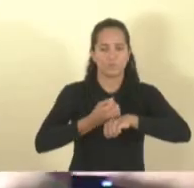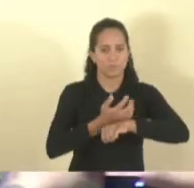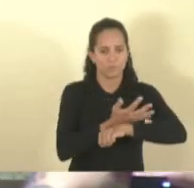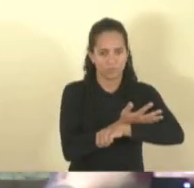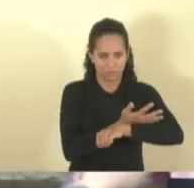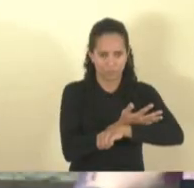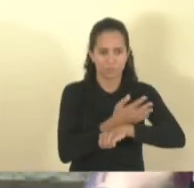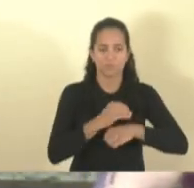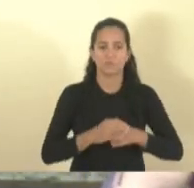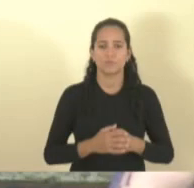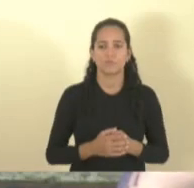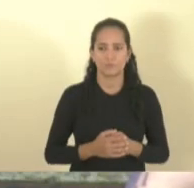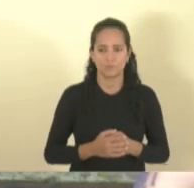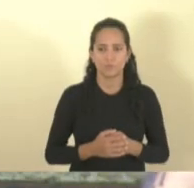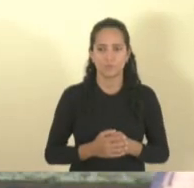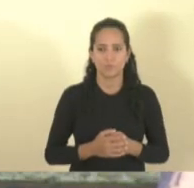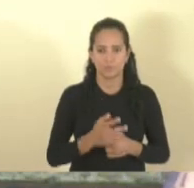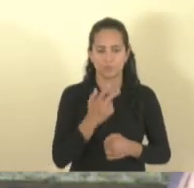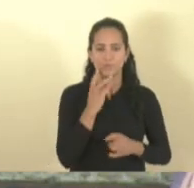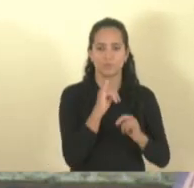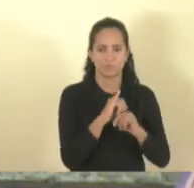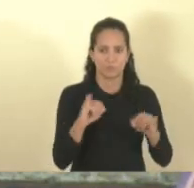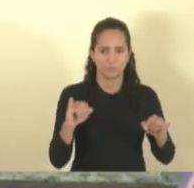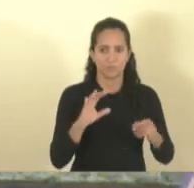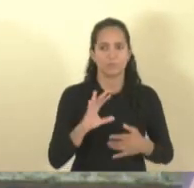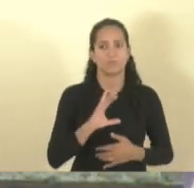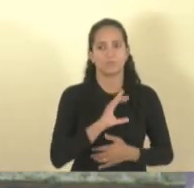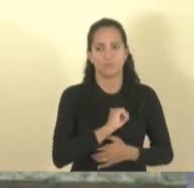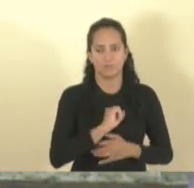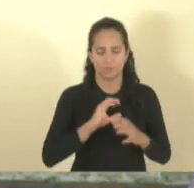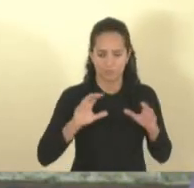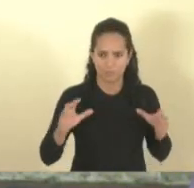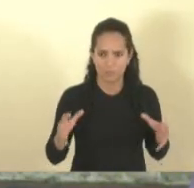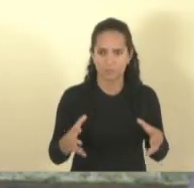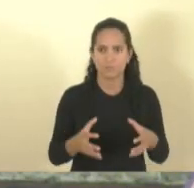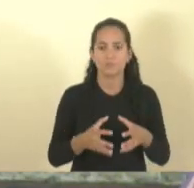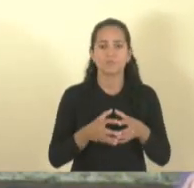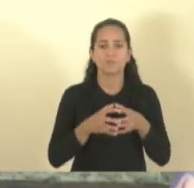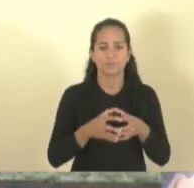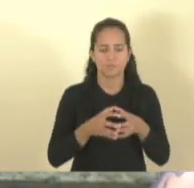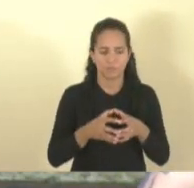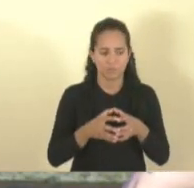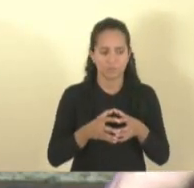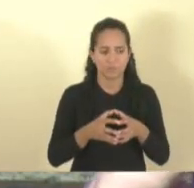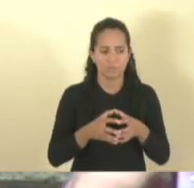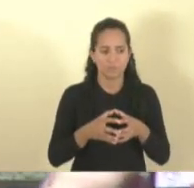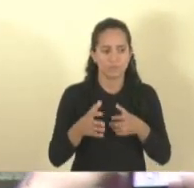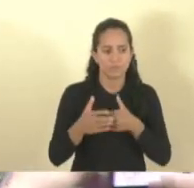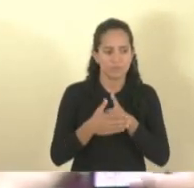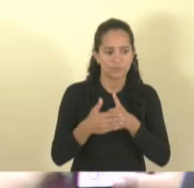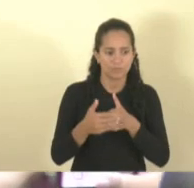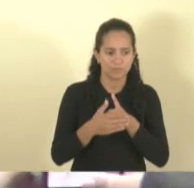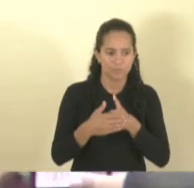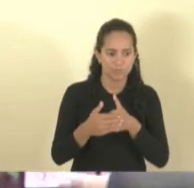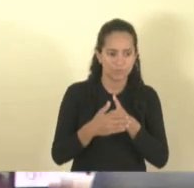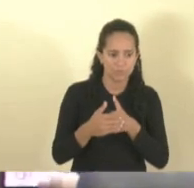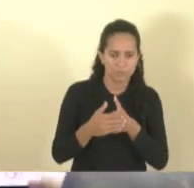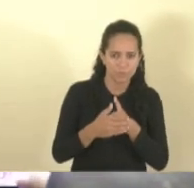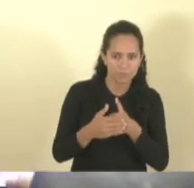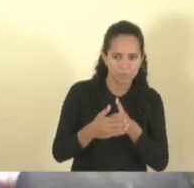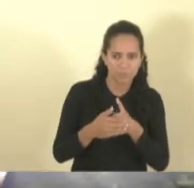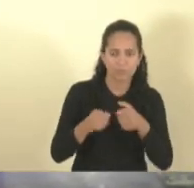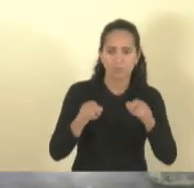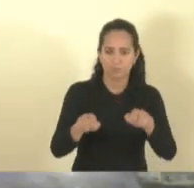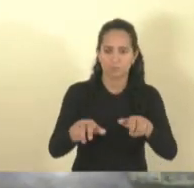E confesso a vocês que eu peguei amor pela categoria, muito amor. Aqui foi feito tudo com muito carinho, né? A